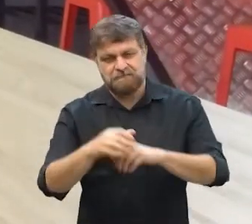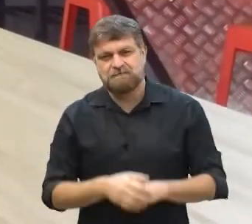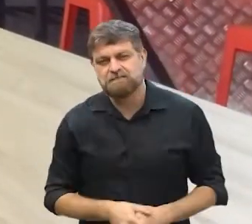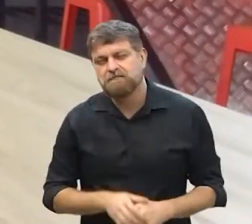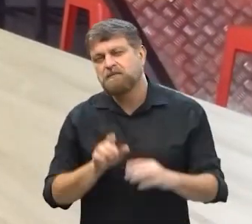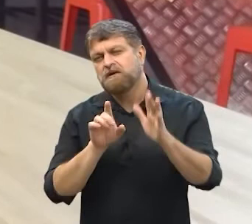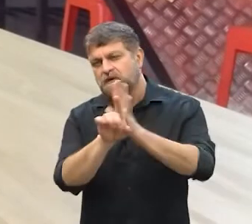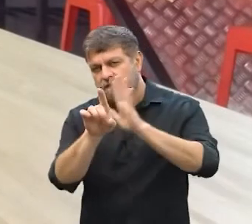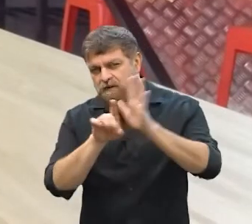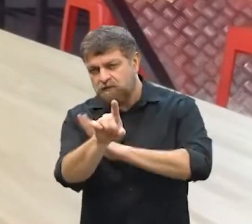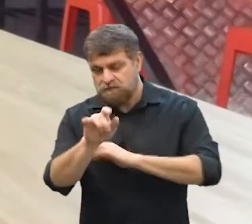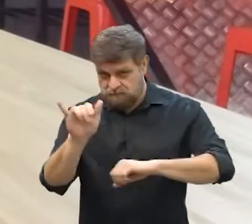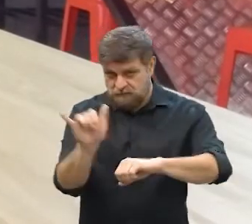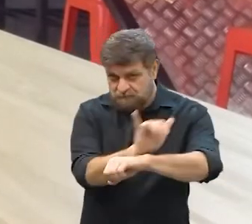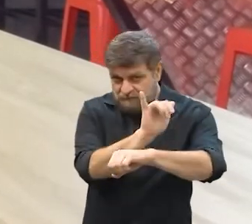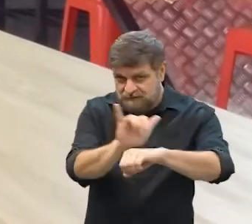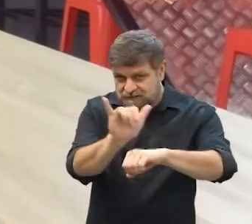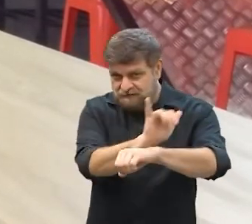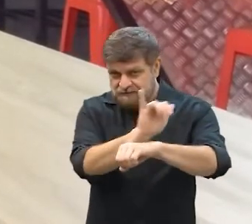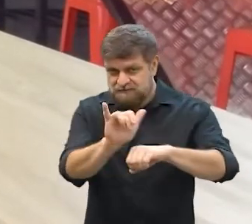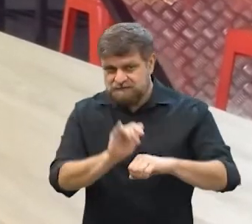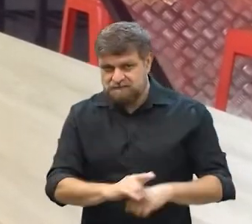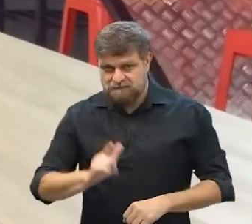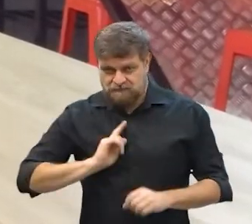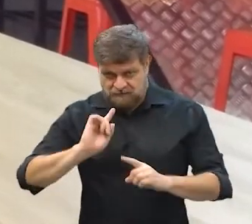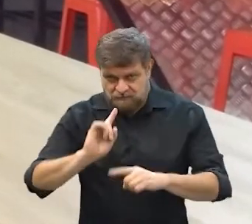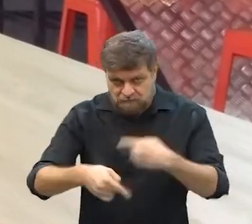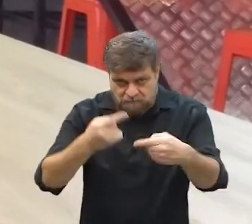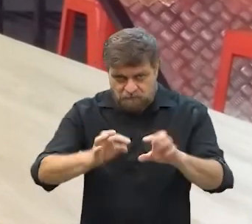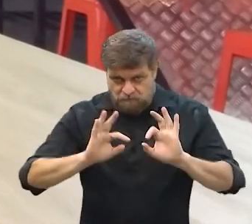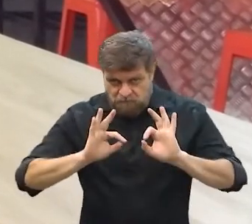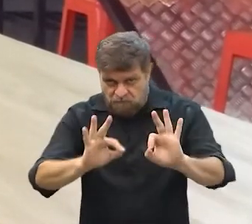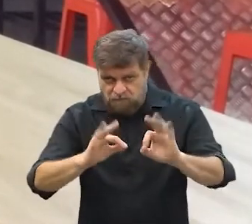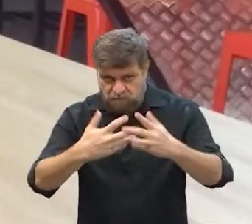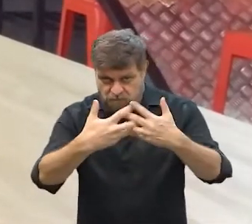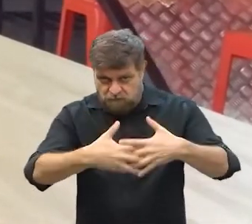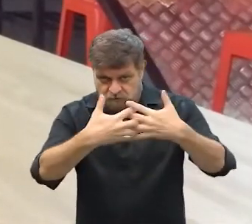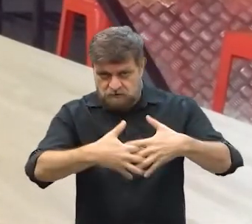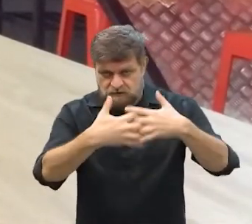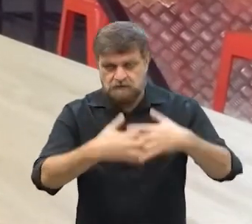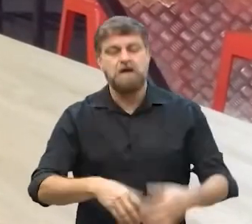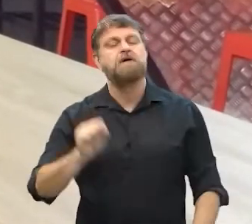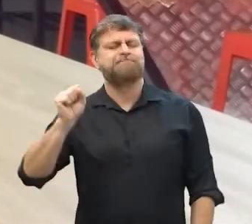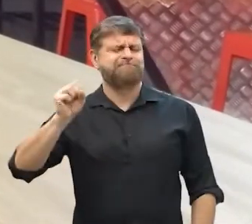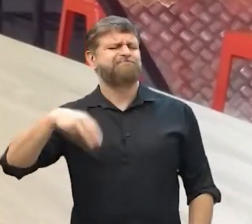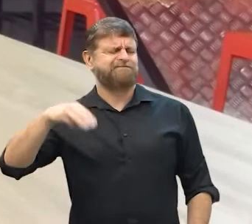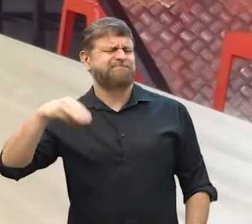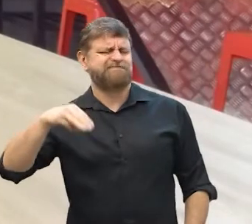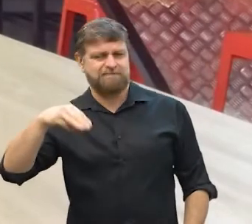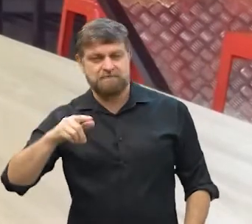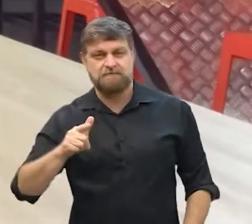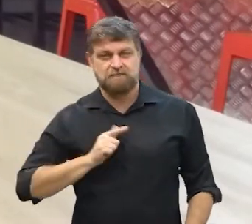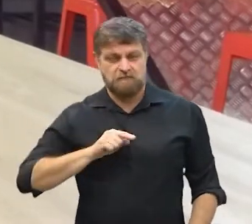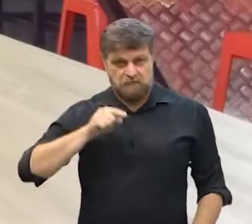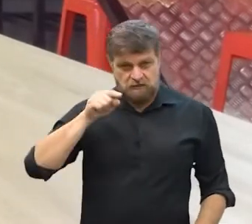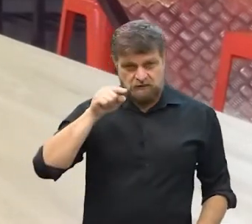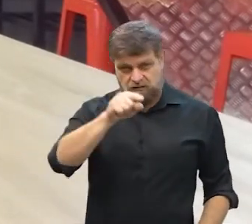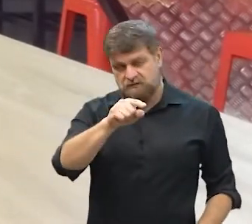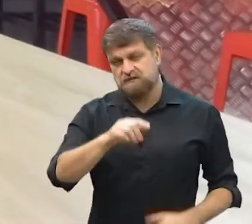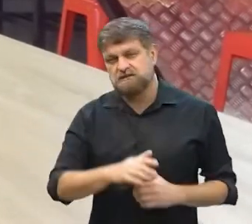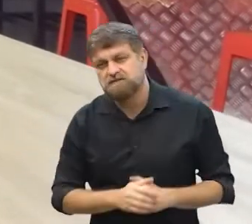educação, essa é, de fato, uma estratégia que tem dado certo, né, Milton? Ah, sim. Você